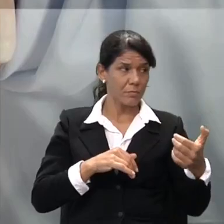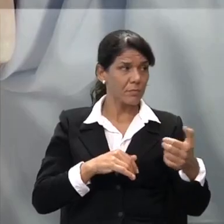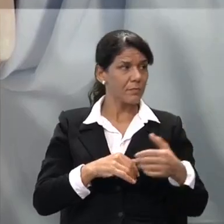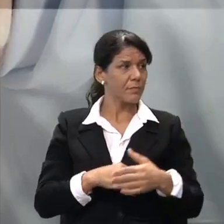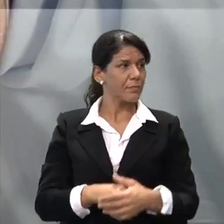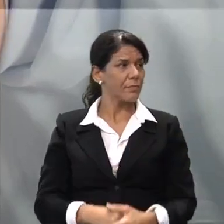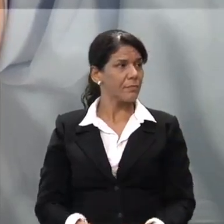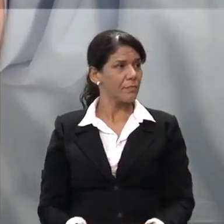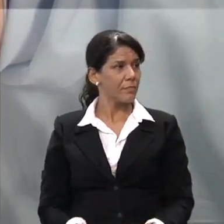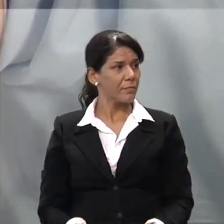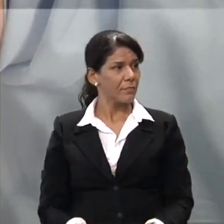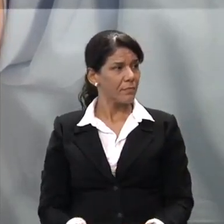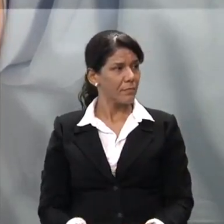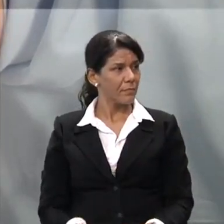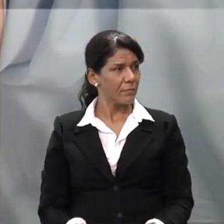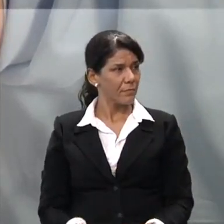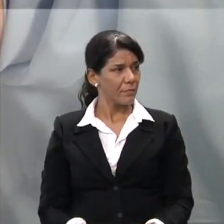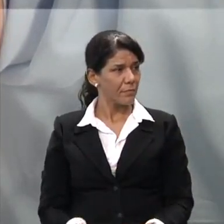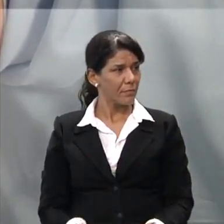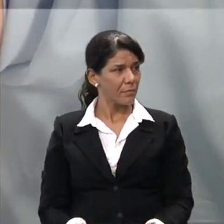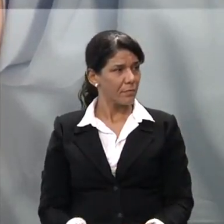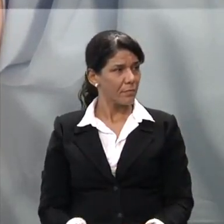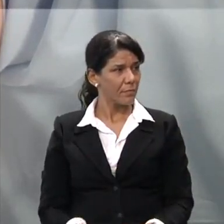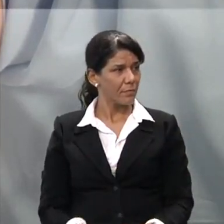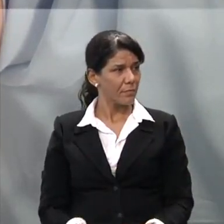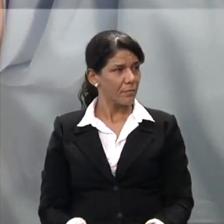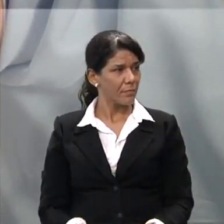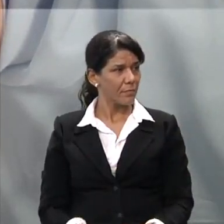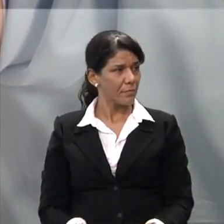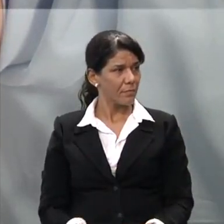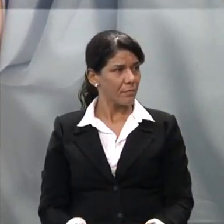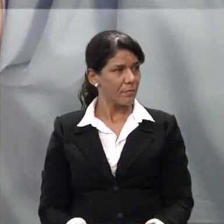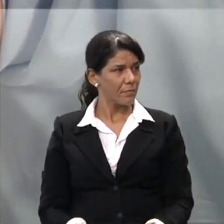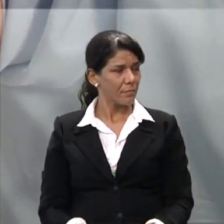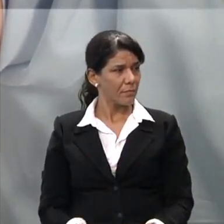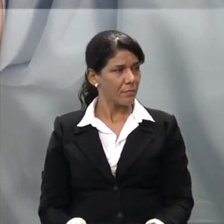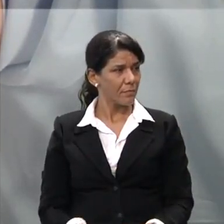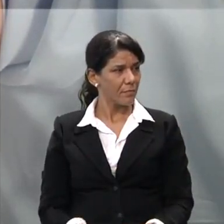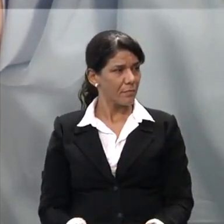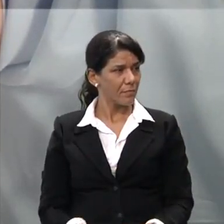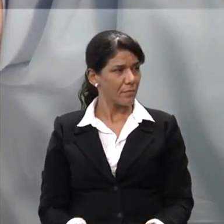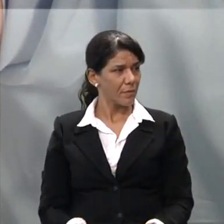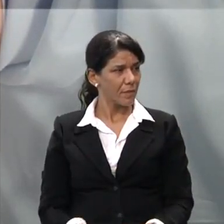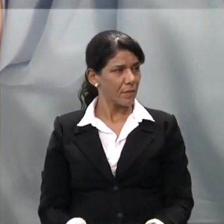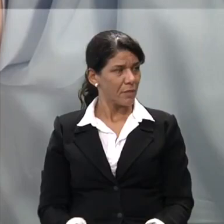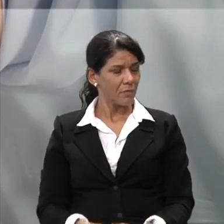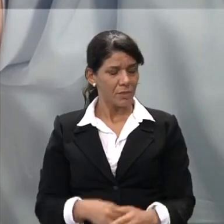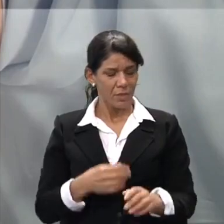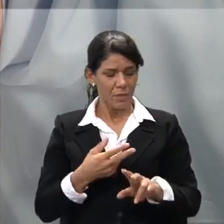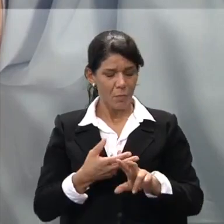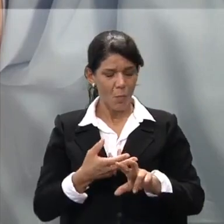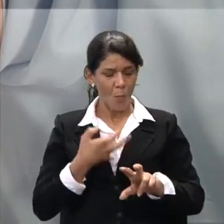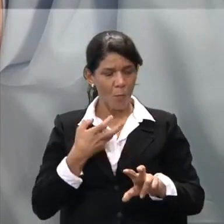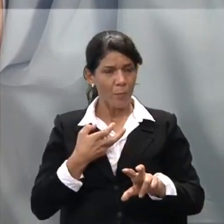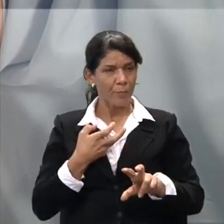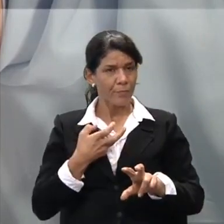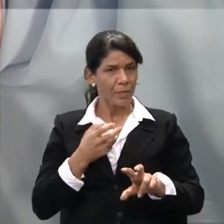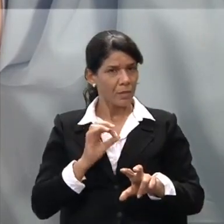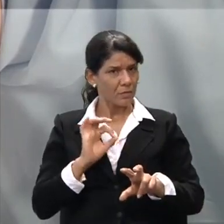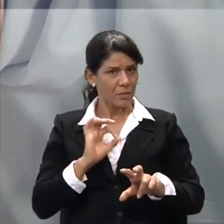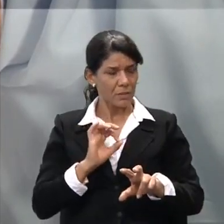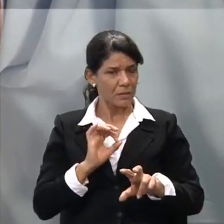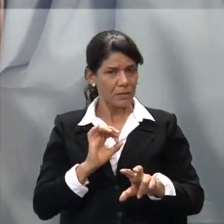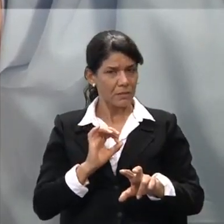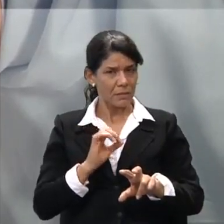mão esquerda. Fazer a aspiração do conteúdo, vou administrar